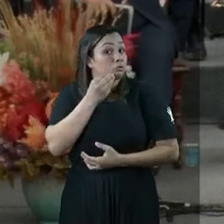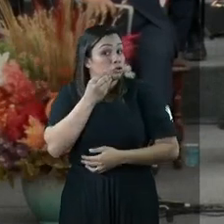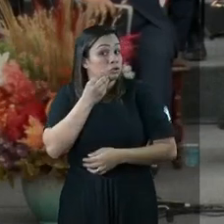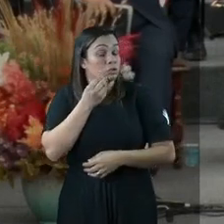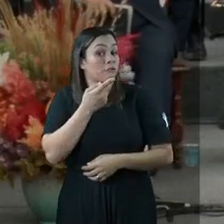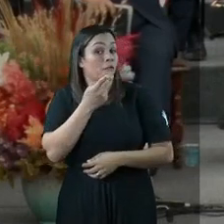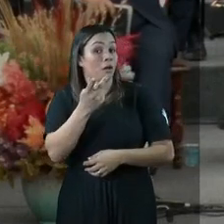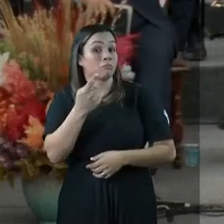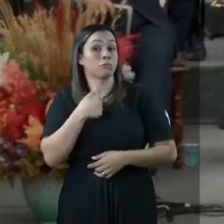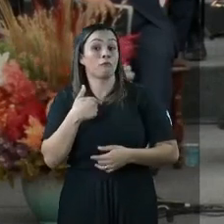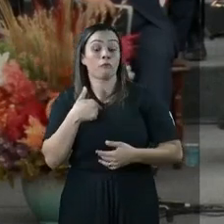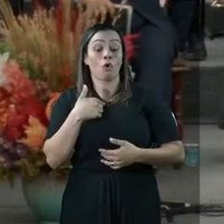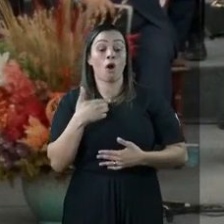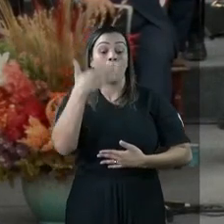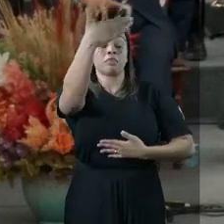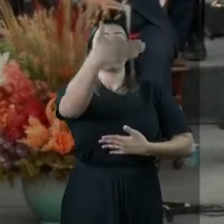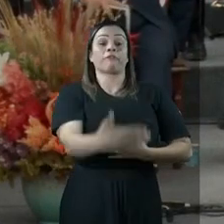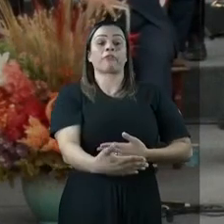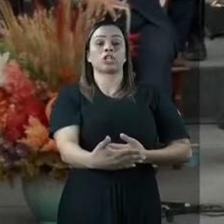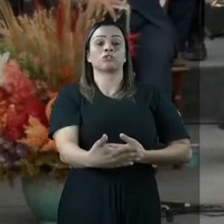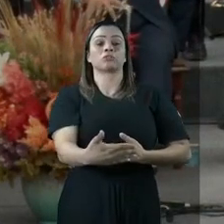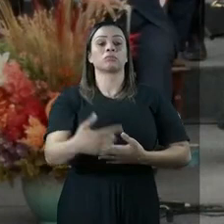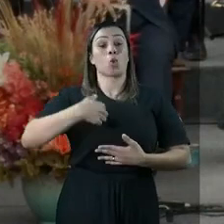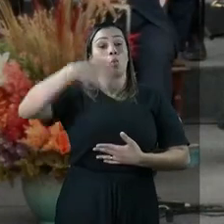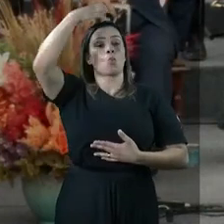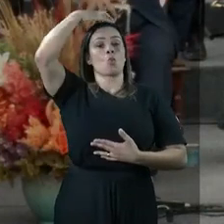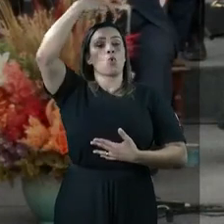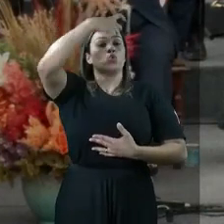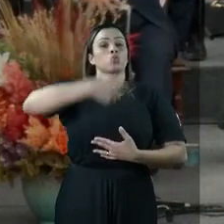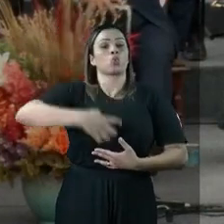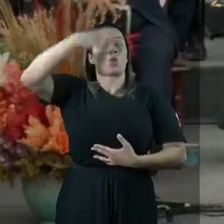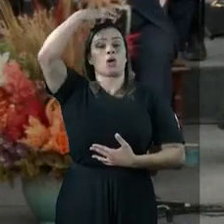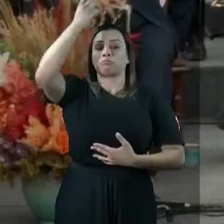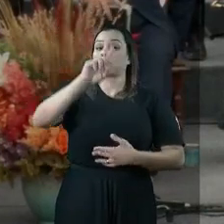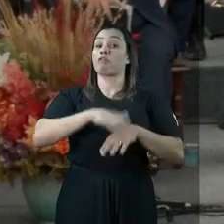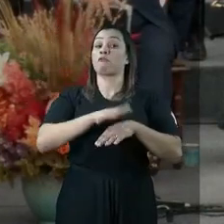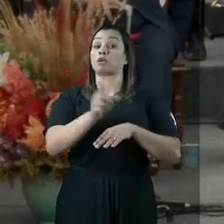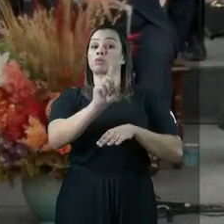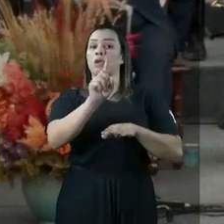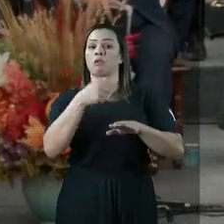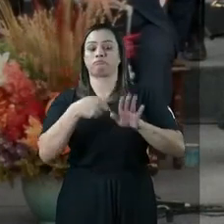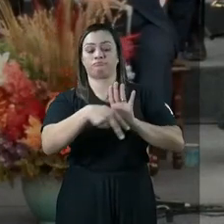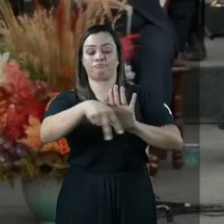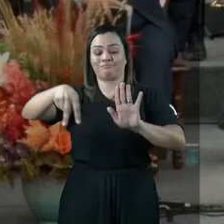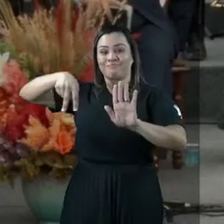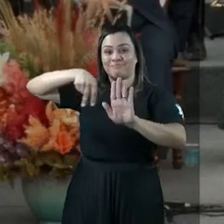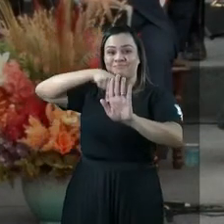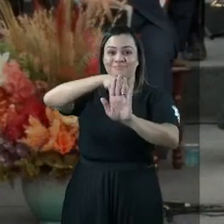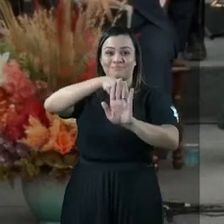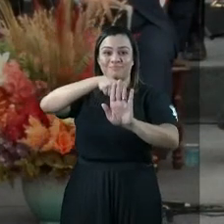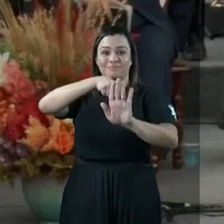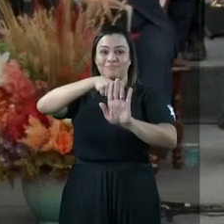ir adiante na frente, se coloca diante, atrás, ele está dizendo, eu não estou vendo só um